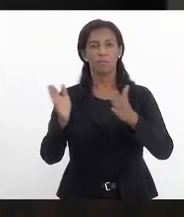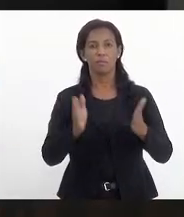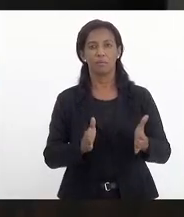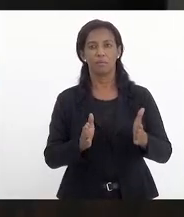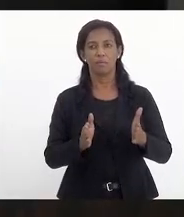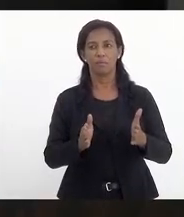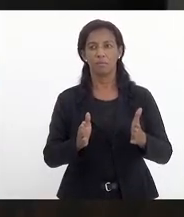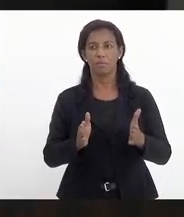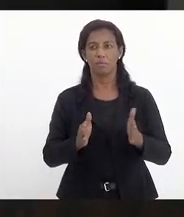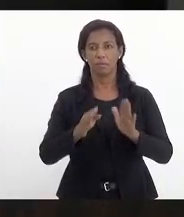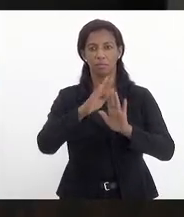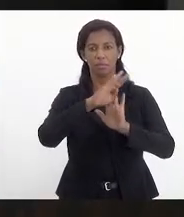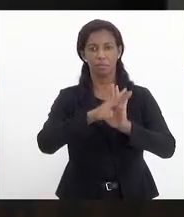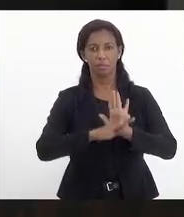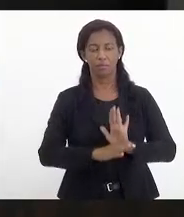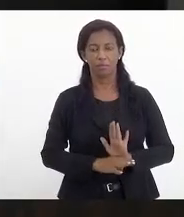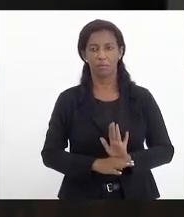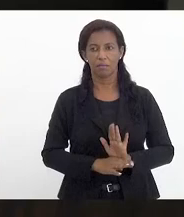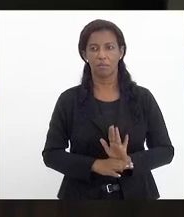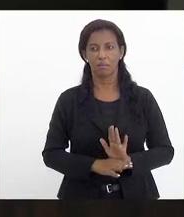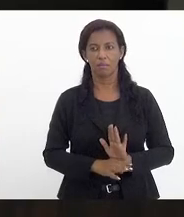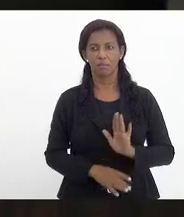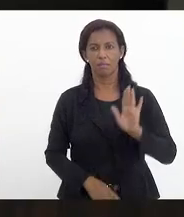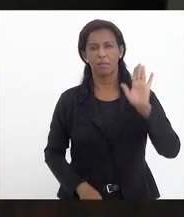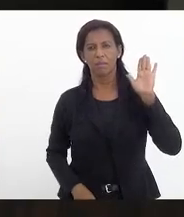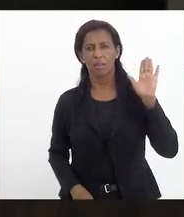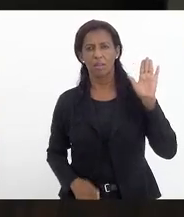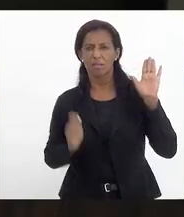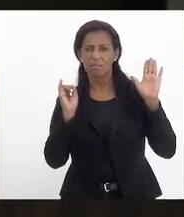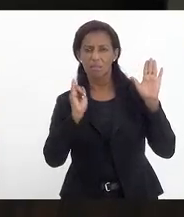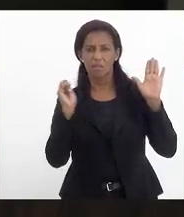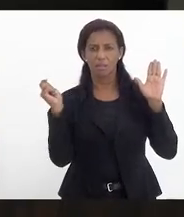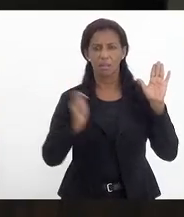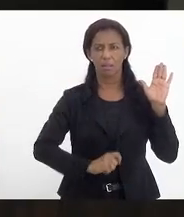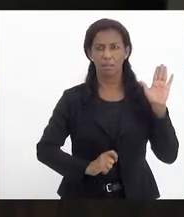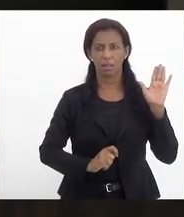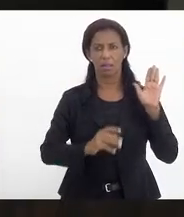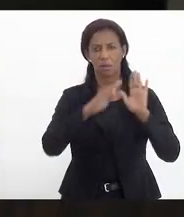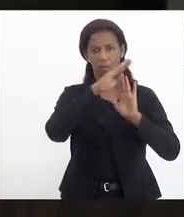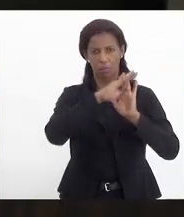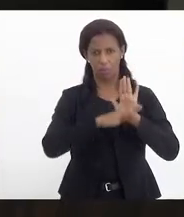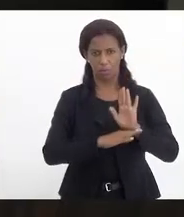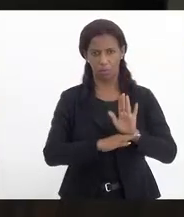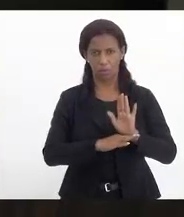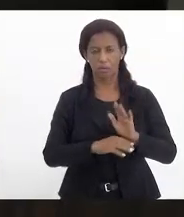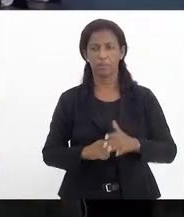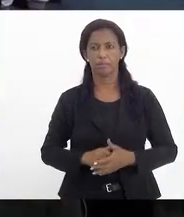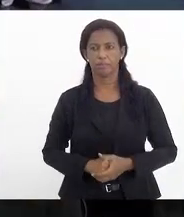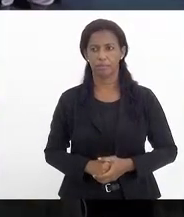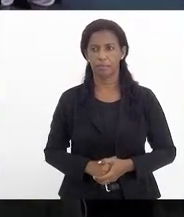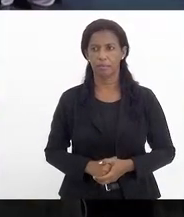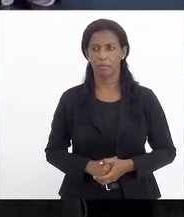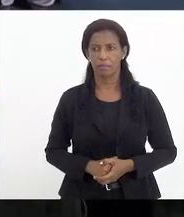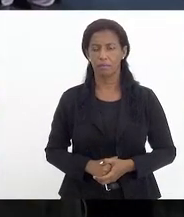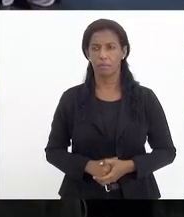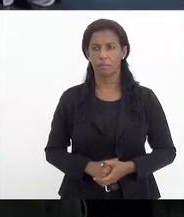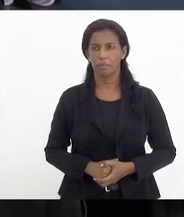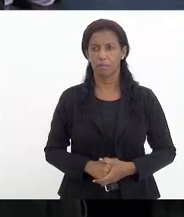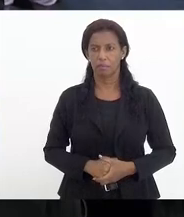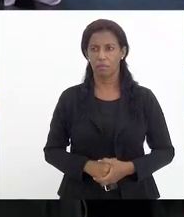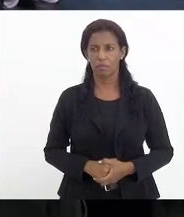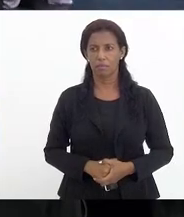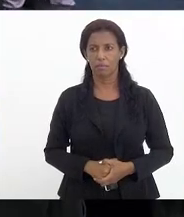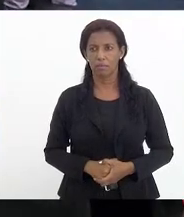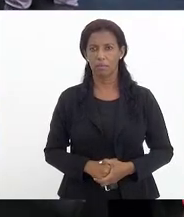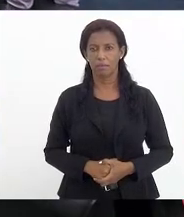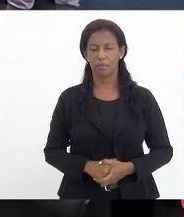Presidente, sessão extraordinária. Assim que possível, eu gostaria de não pela ordem. Assim que possível. Questão de ordem eu vou conceder. Pela ordem. Não é questão de ordem, não.